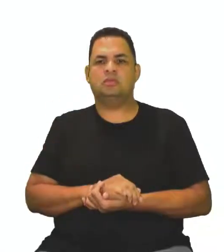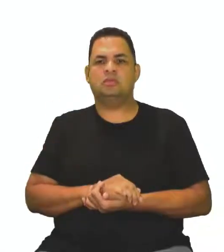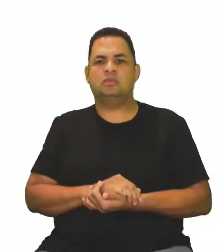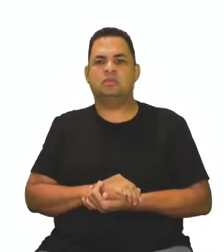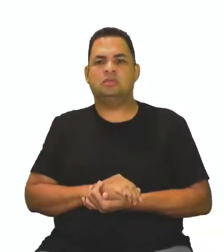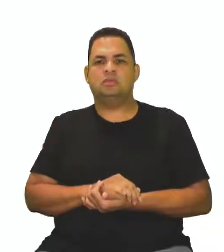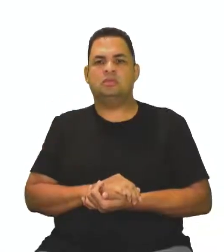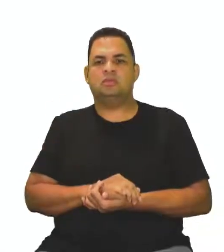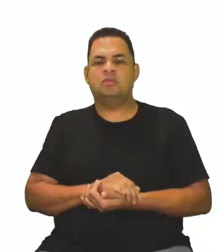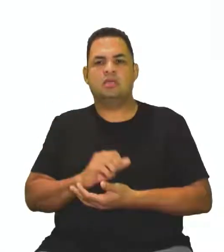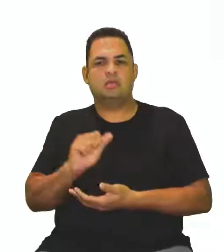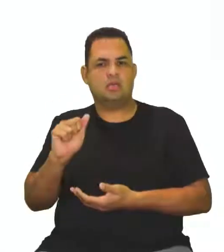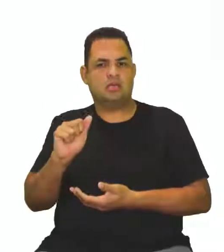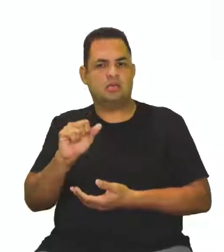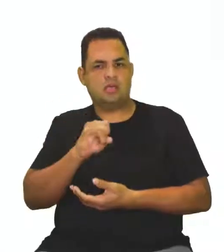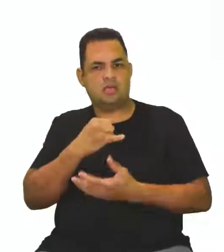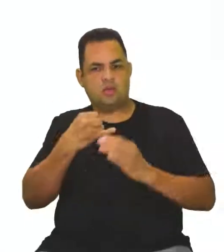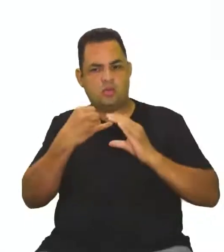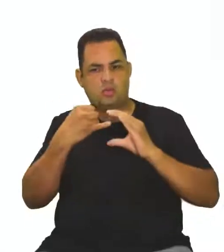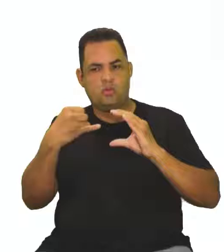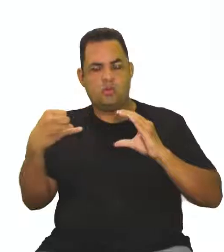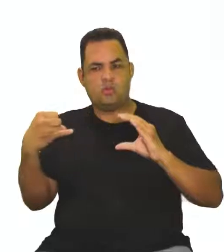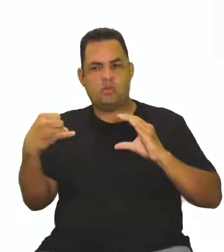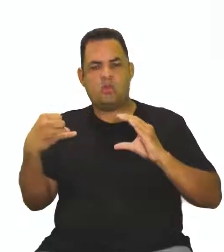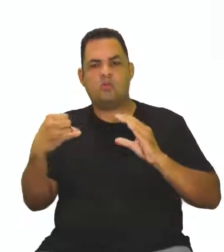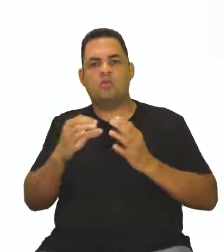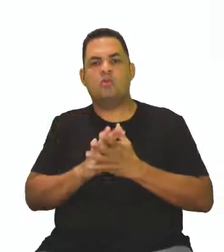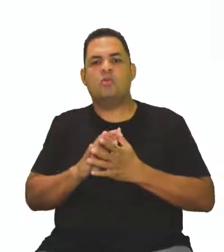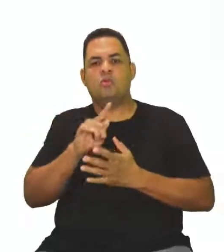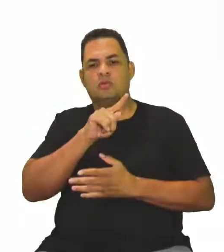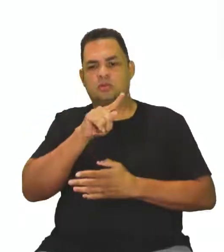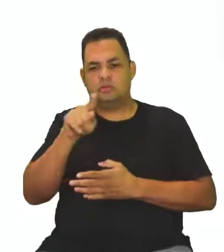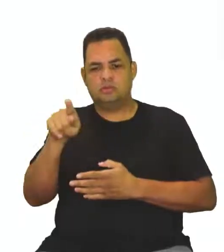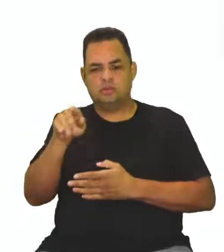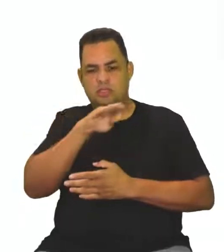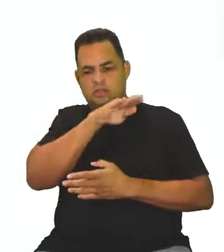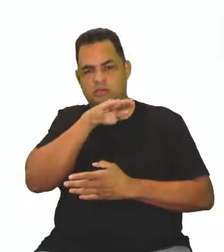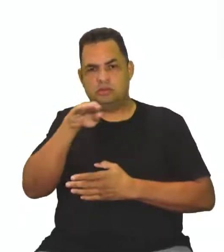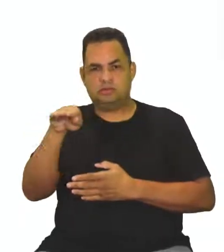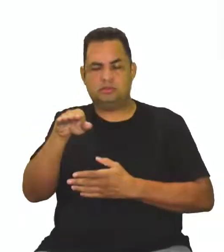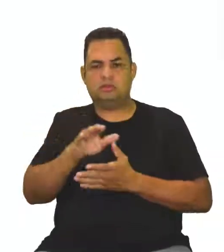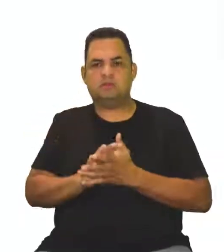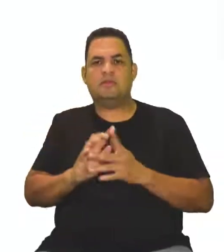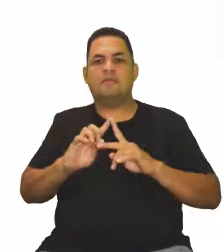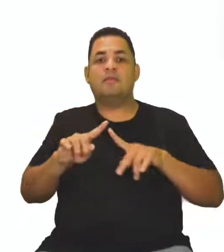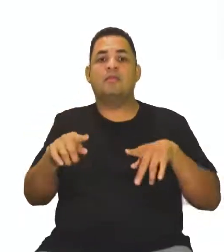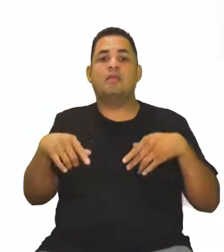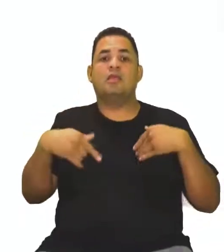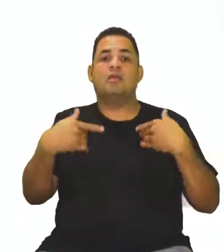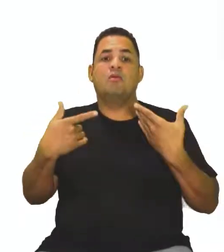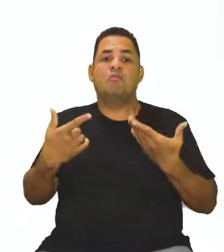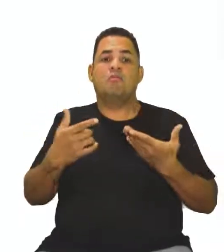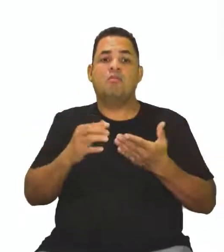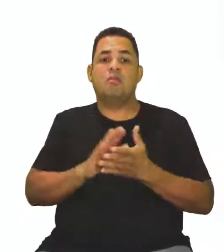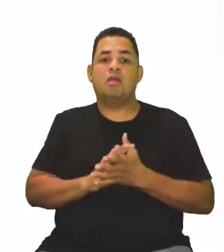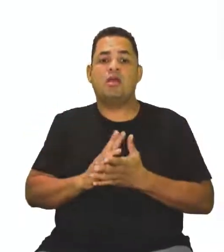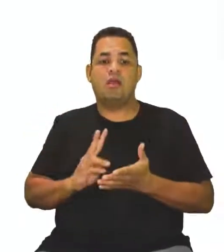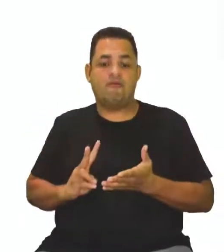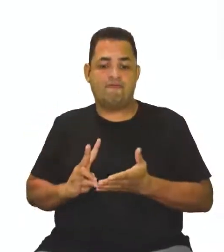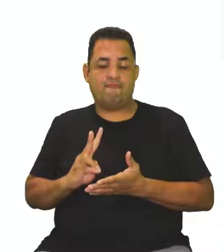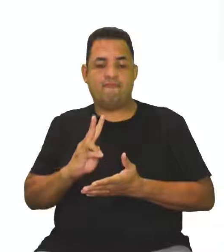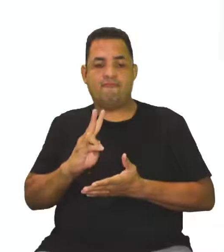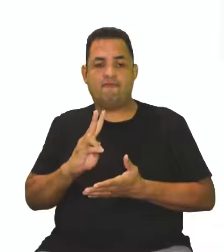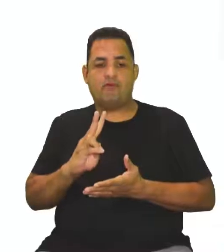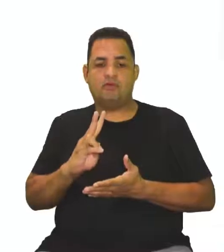que alimenta aqui essa associação, em série, ela é igual. Mas eu tenho que lembrar que a tensão em série